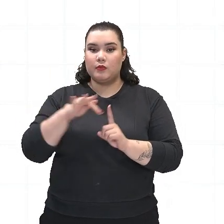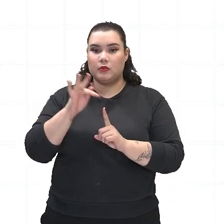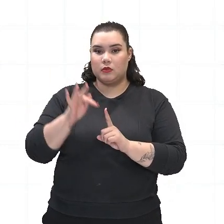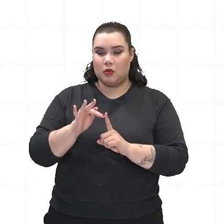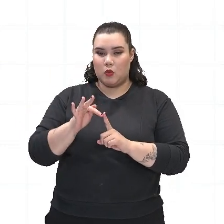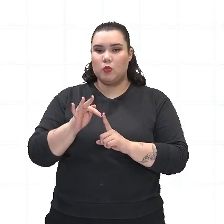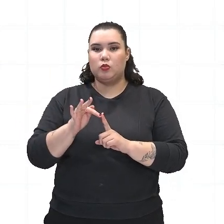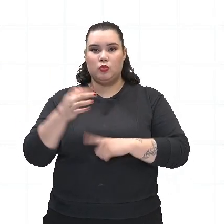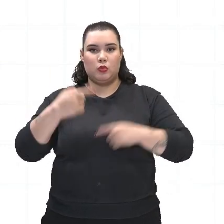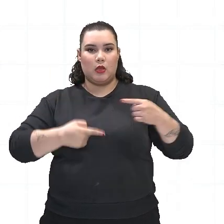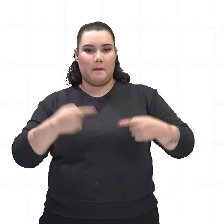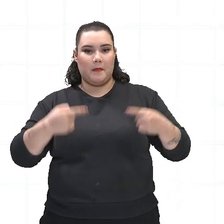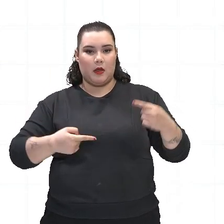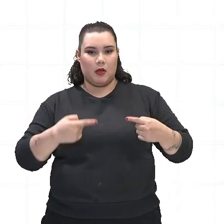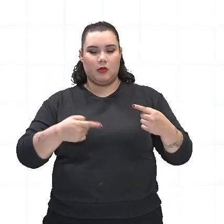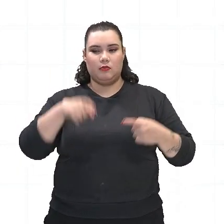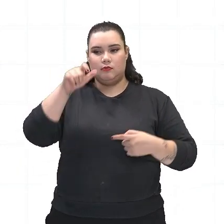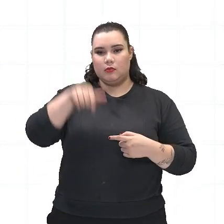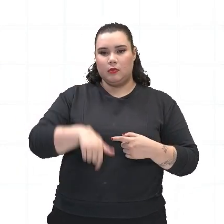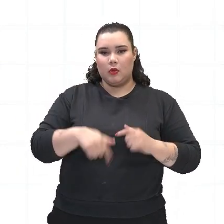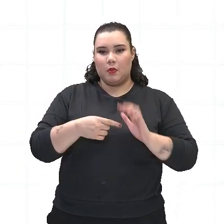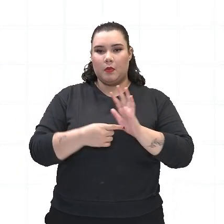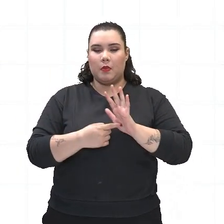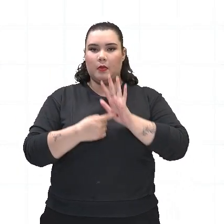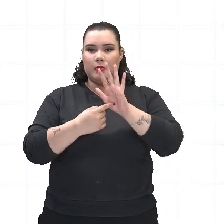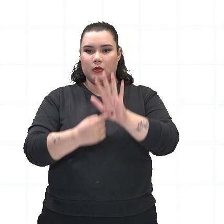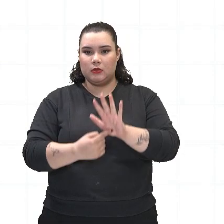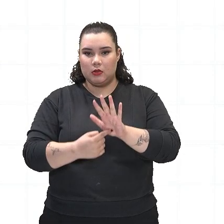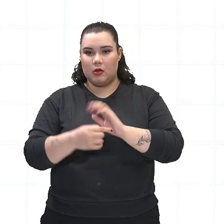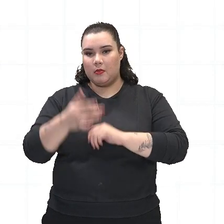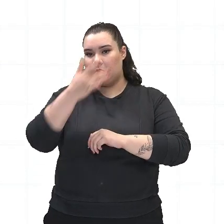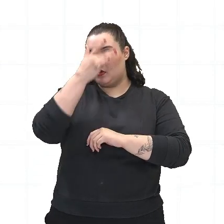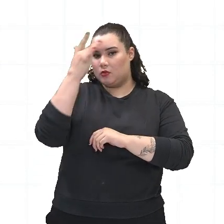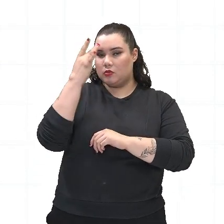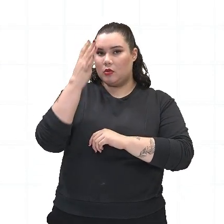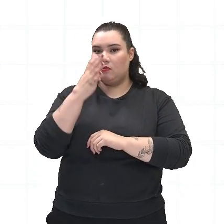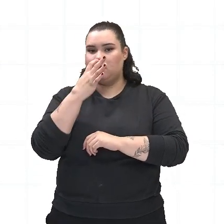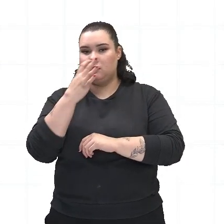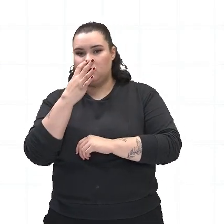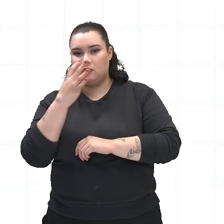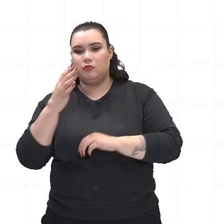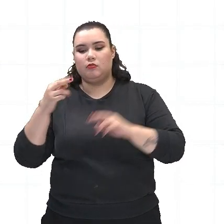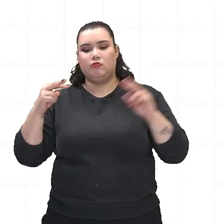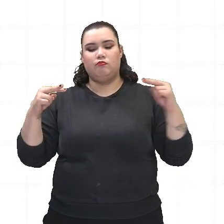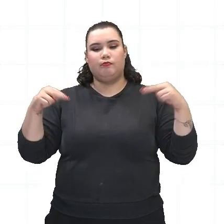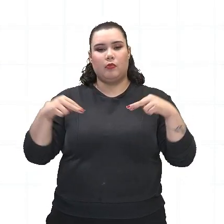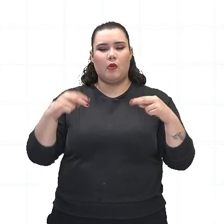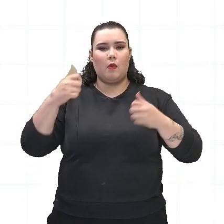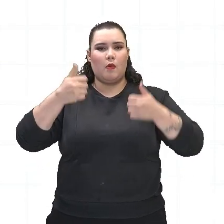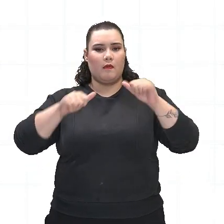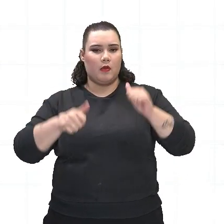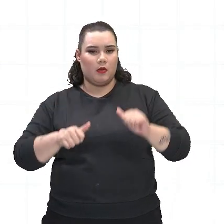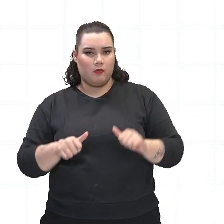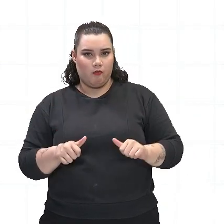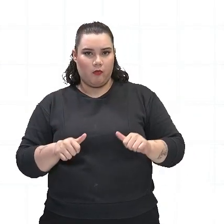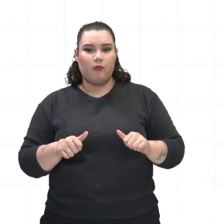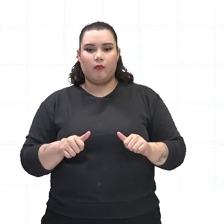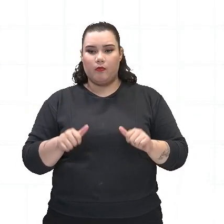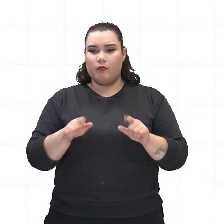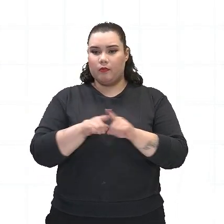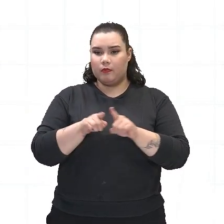debate regrado, debatedor, espectador, apresentador, mediador, juiz ou